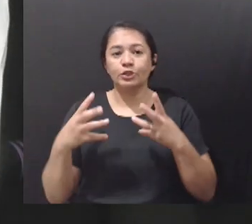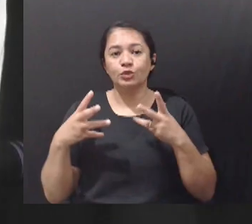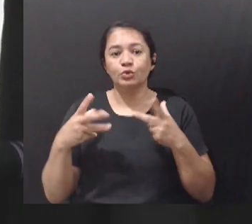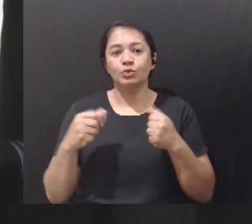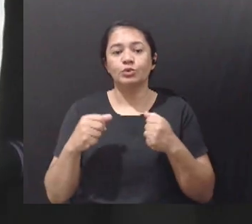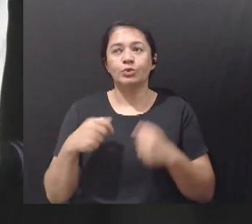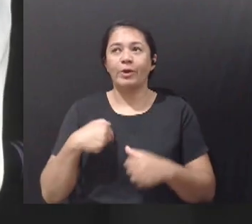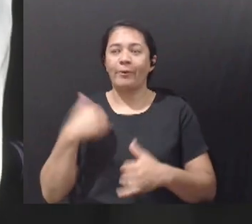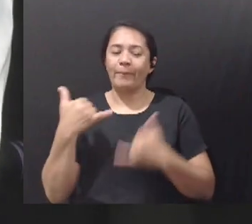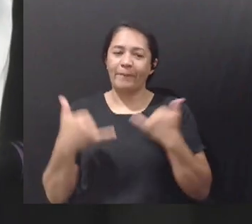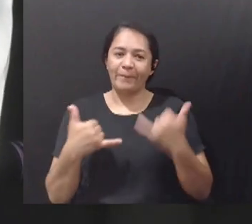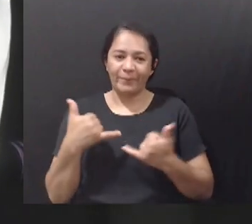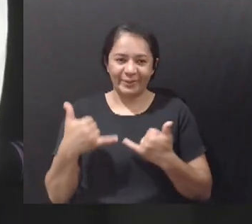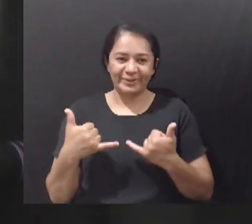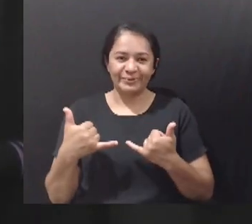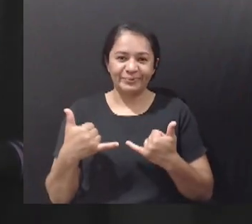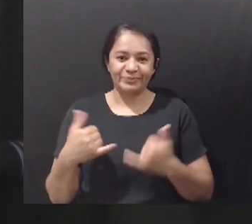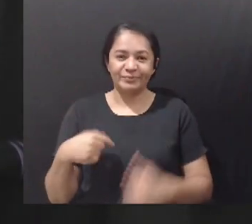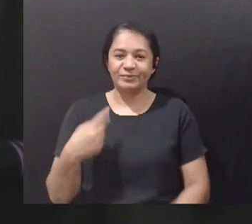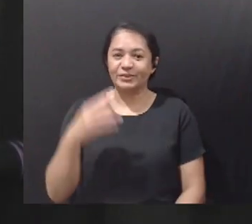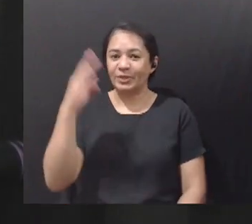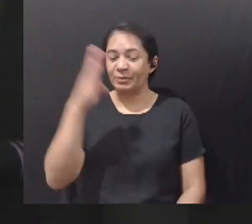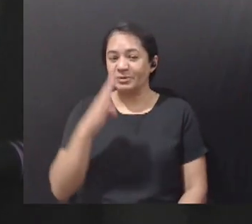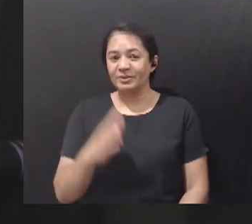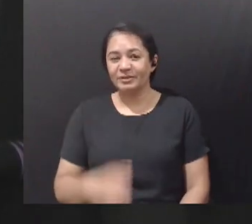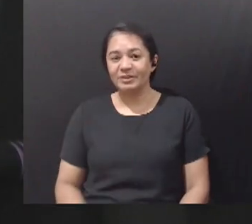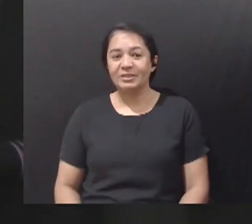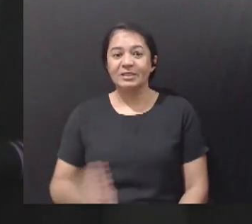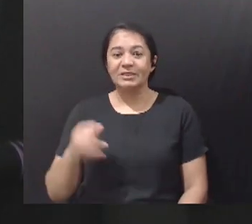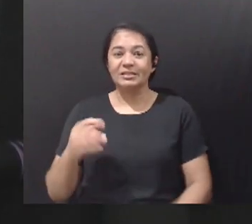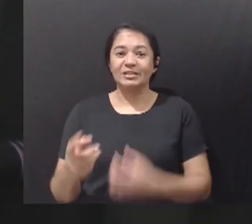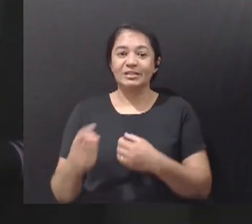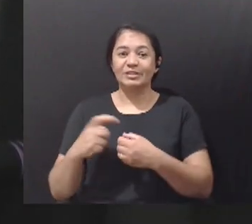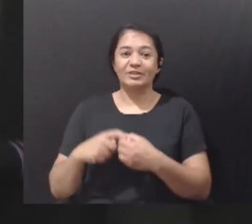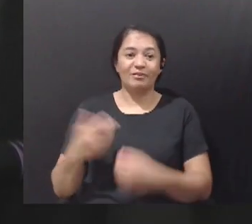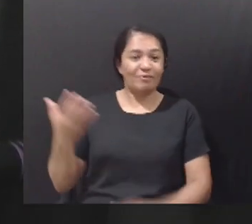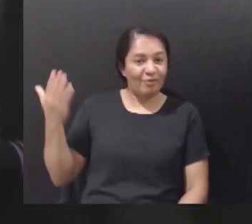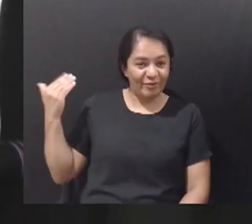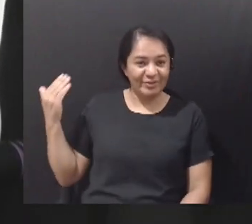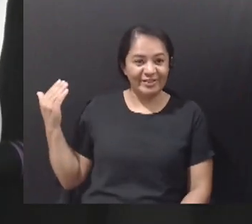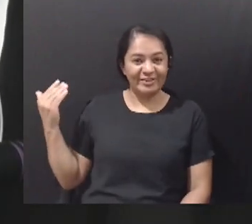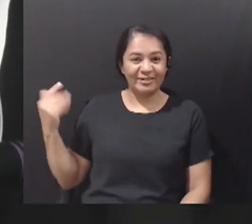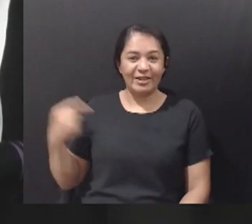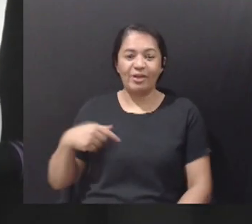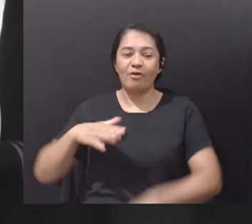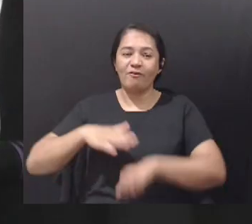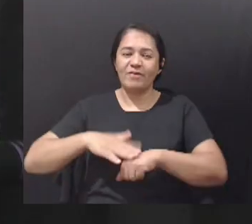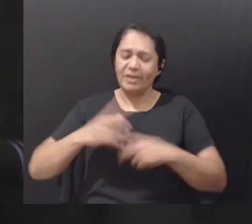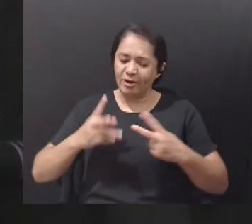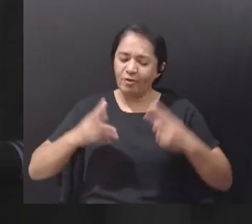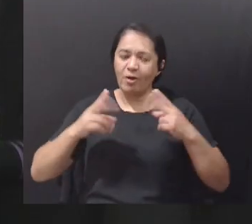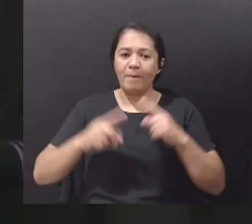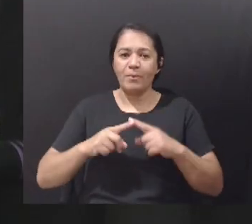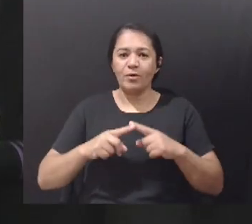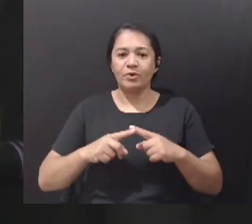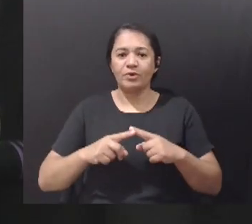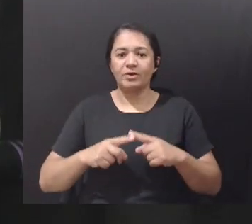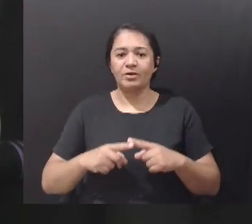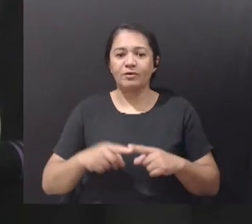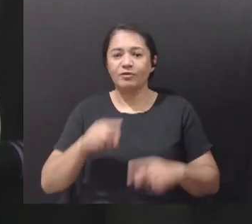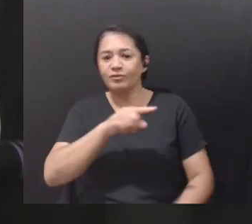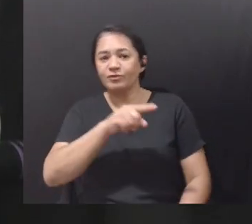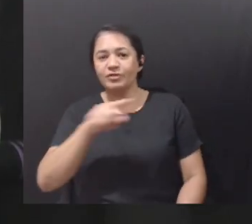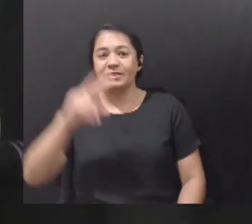diz nós brasileiros caipiras, se voltasse para trás, né? Eu faria igual, porque eu penso que você deixa um legado